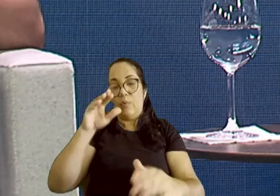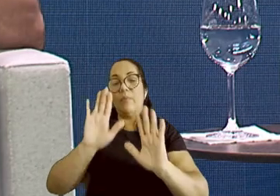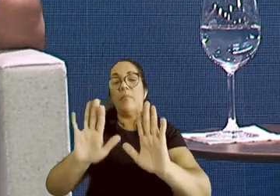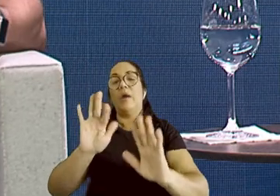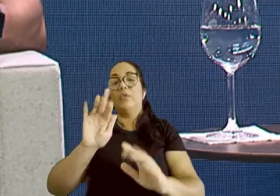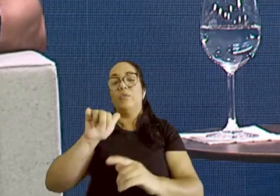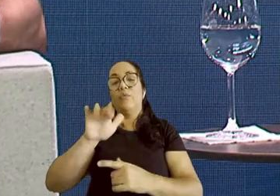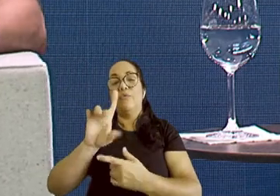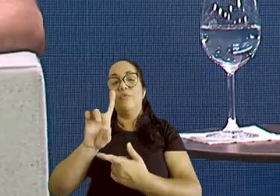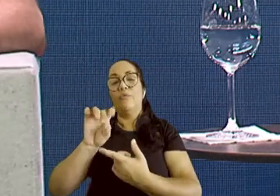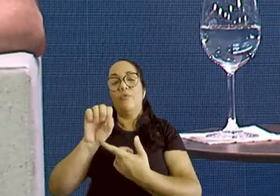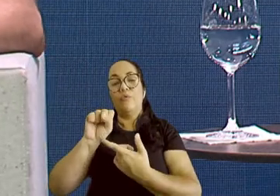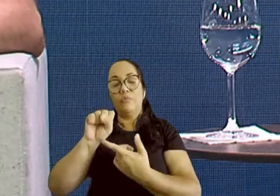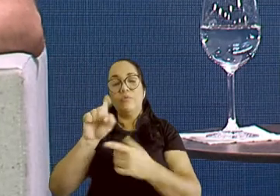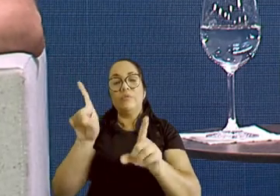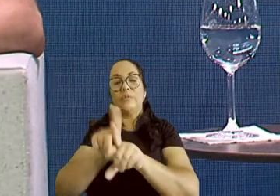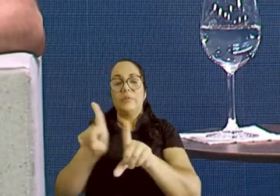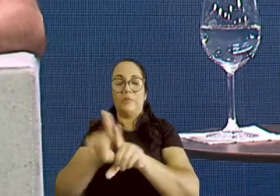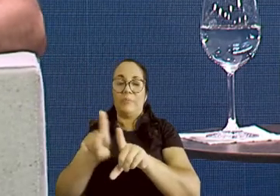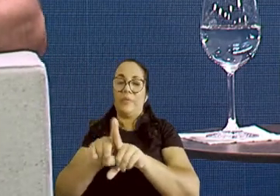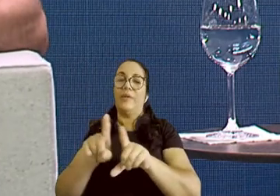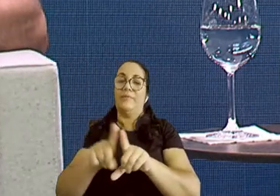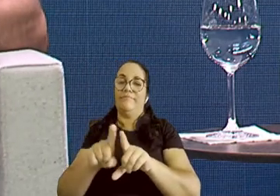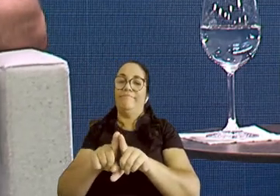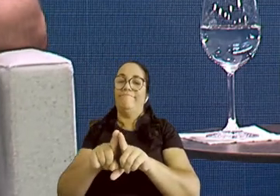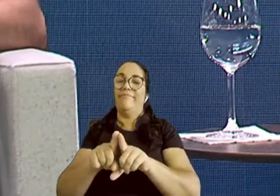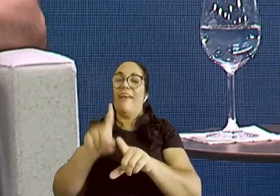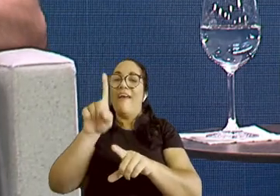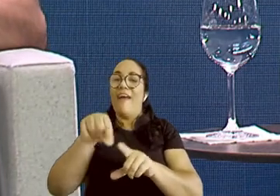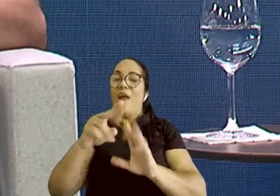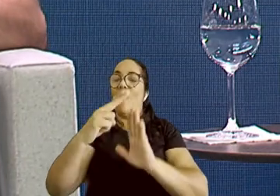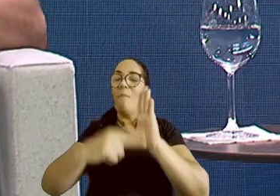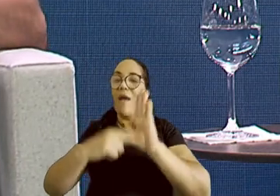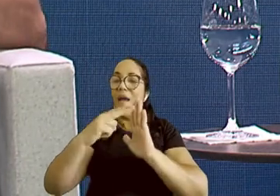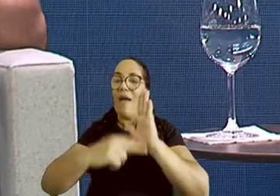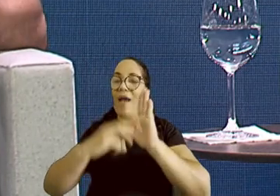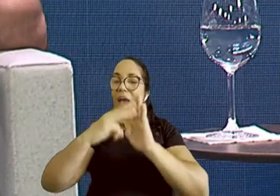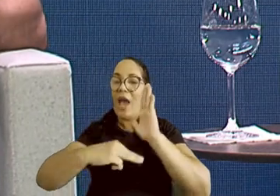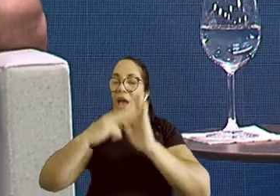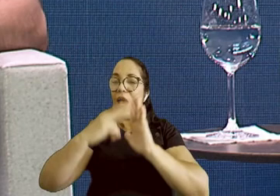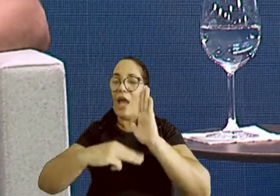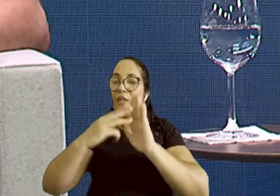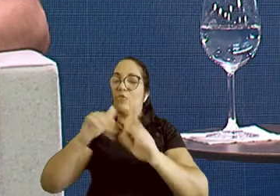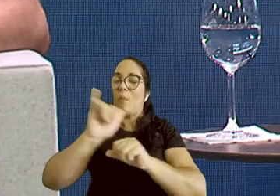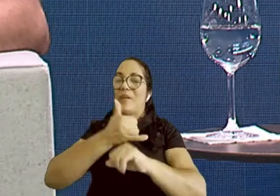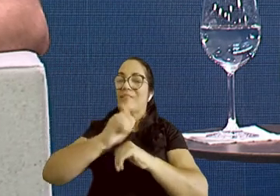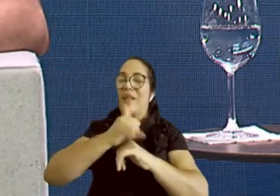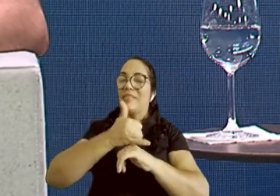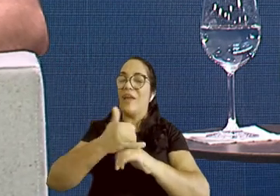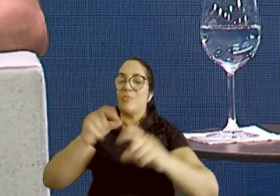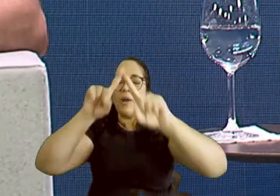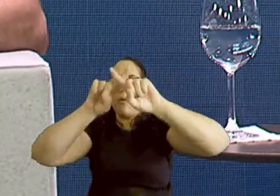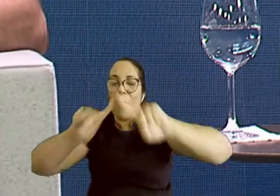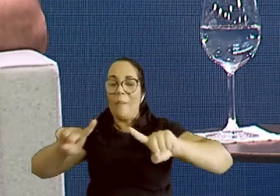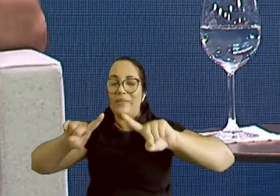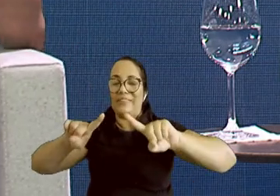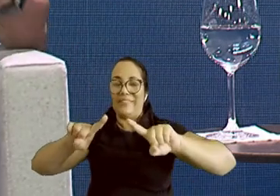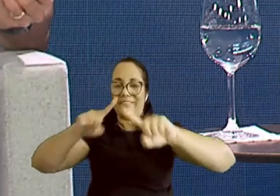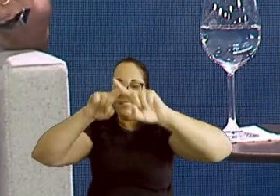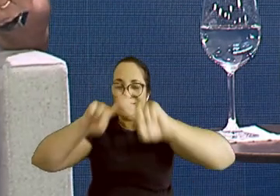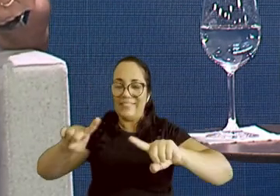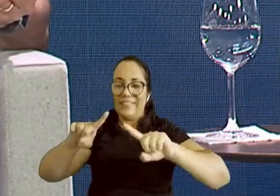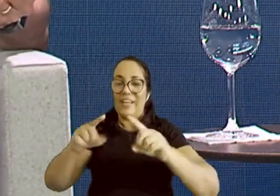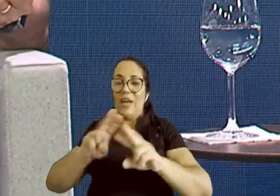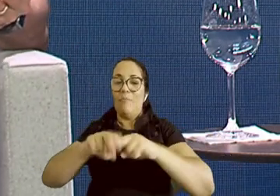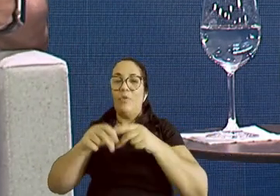o jeito de jogar né então eu até faço filosóficamente uma uma provocação que o